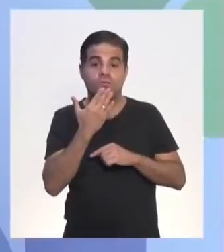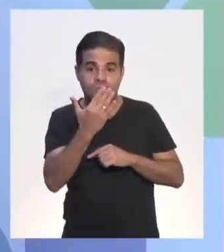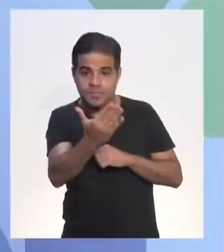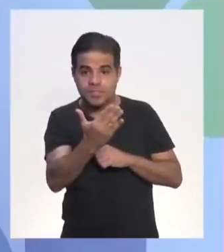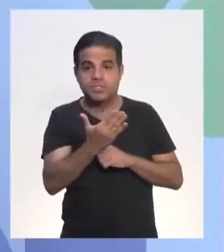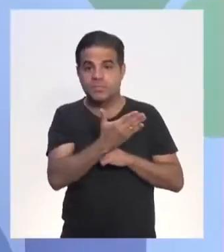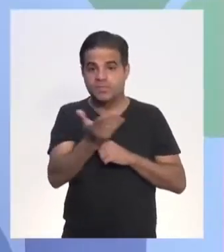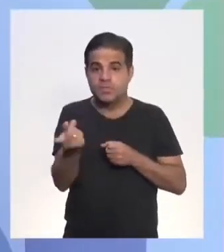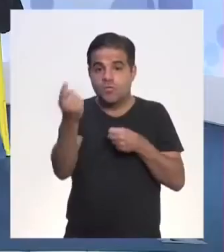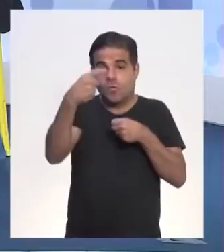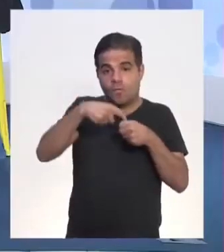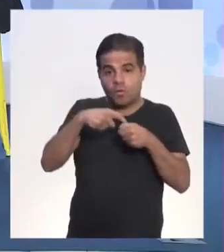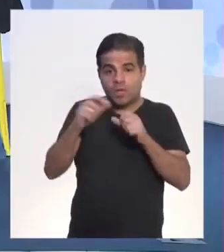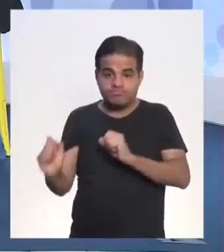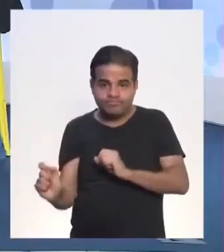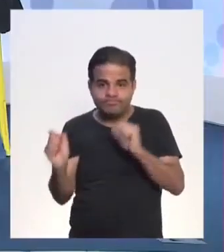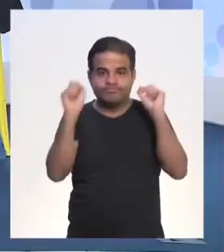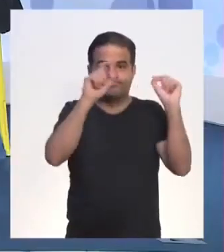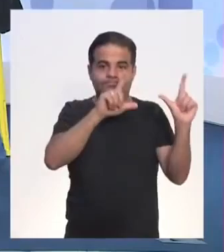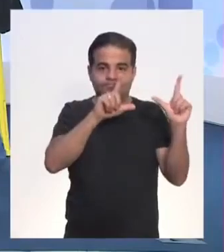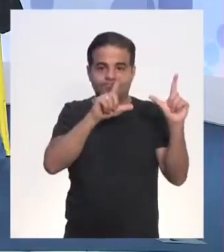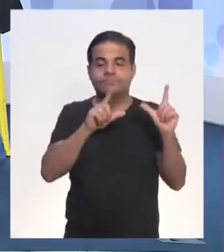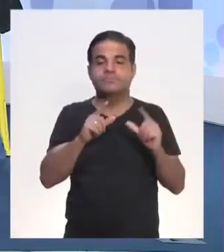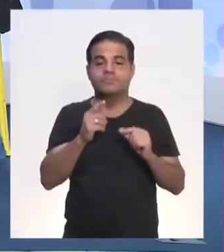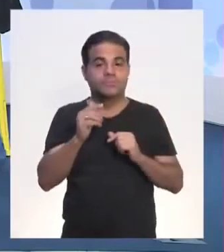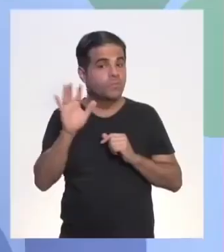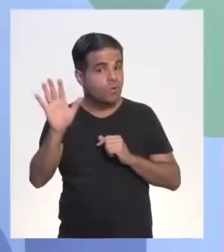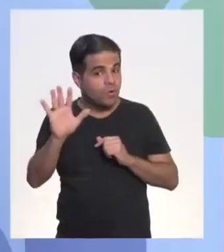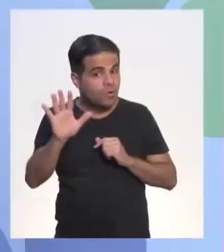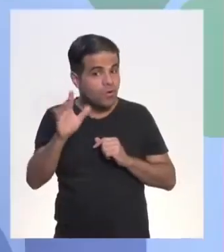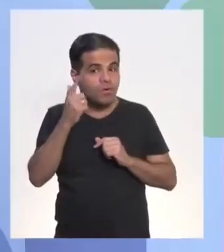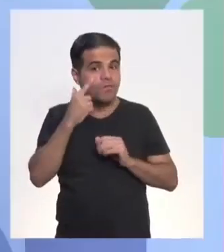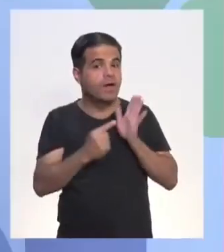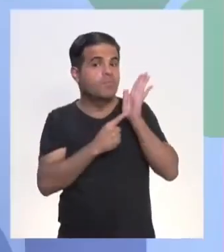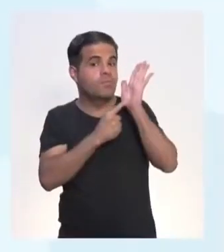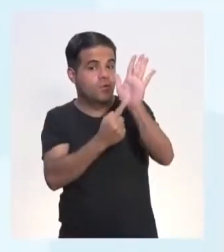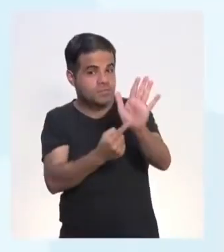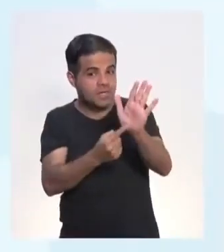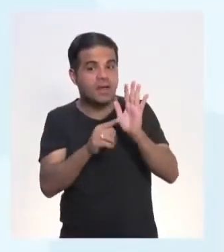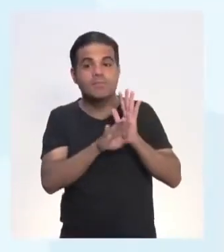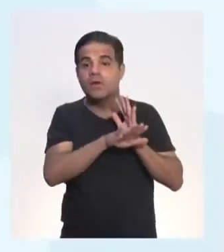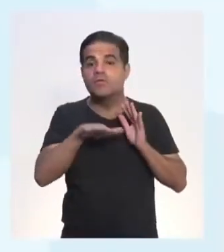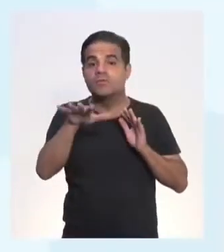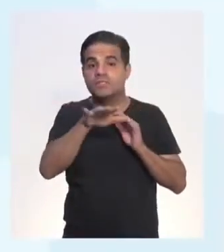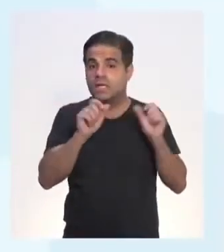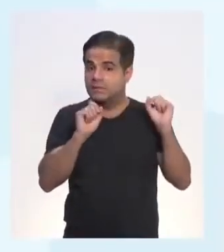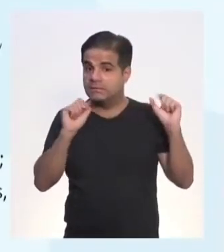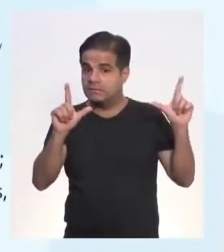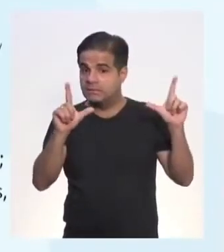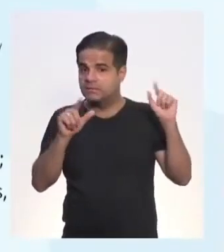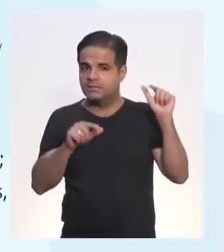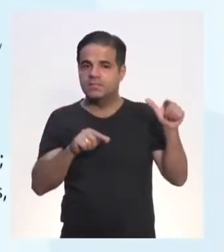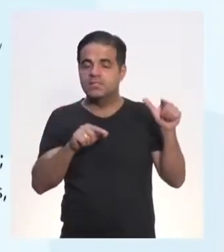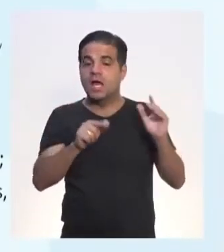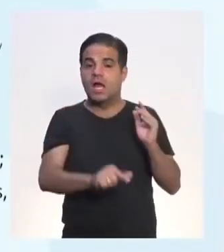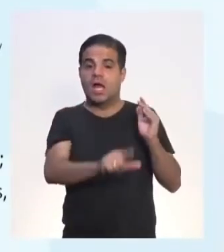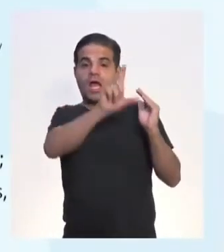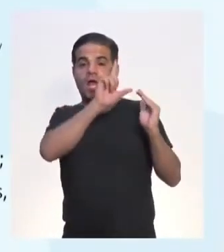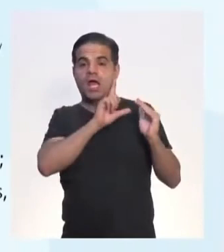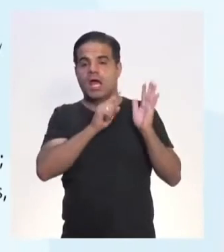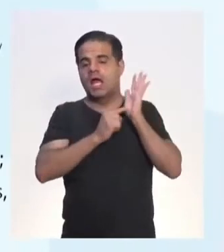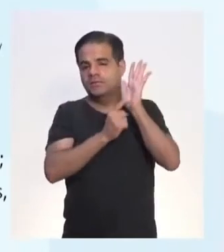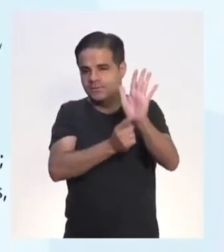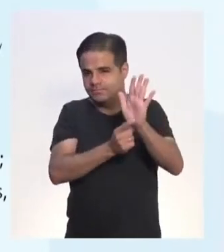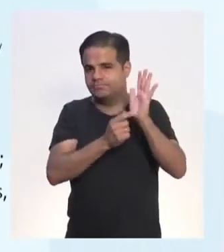um pouquinho na anterior. Volto. Galera, ó, vai aparecer na tela para vocês essa daqui, a anterior. Opa, isso.